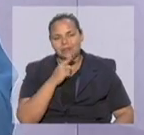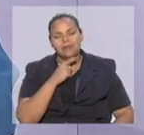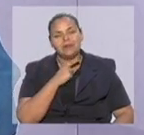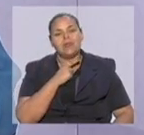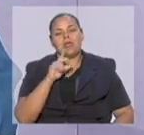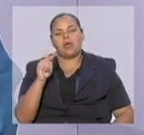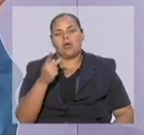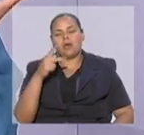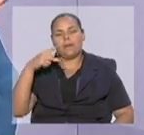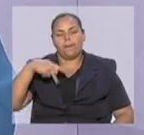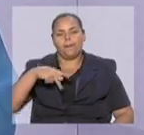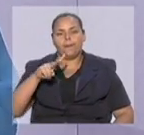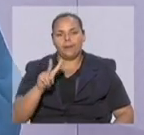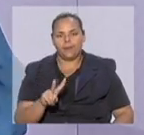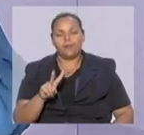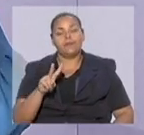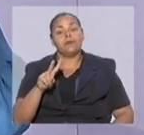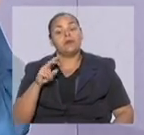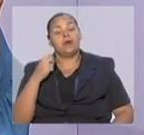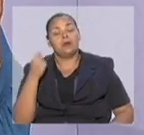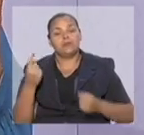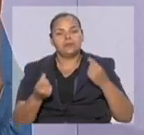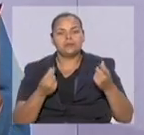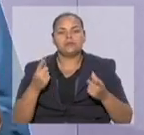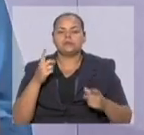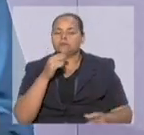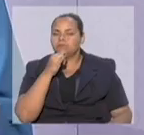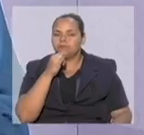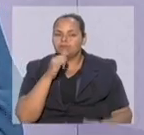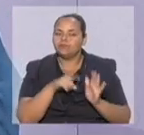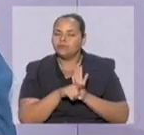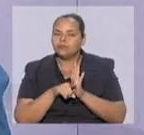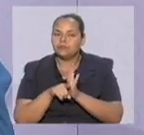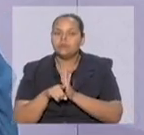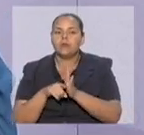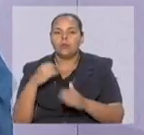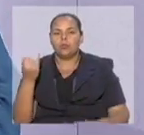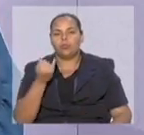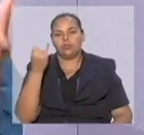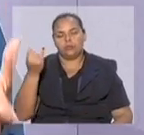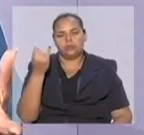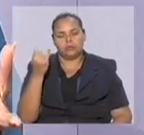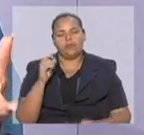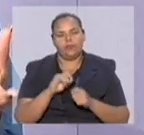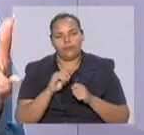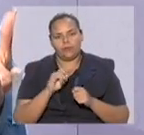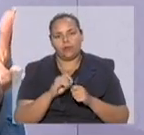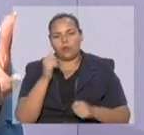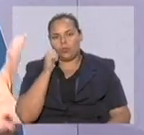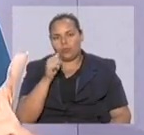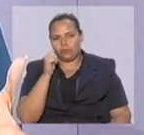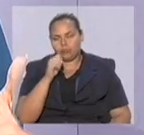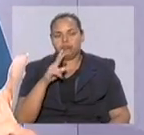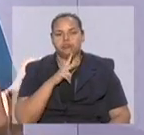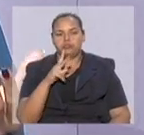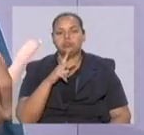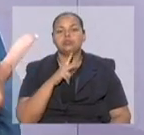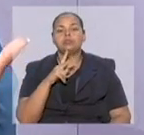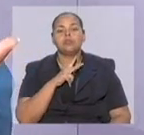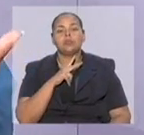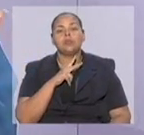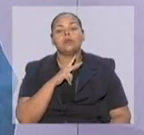Então, essa avaliação de check-up por inteiro é importante que seja feita, então na mulher em